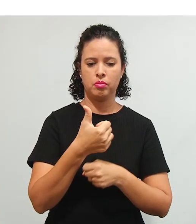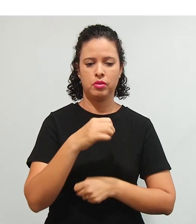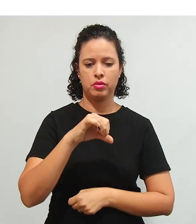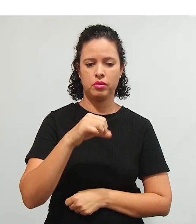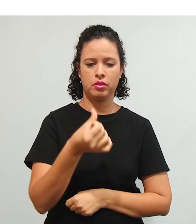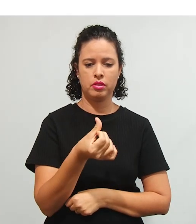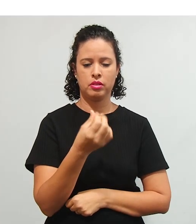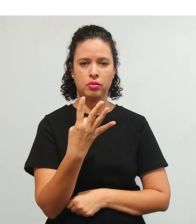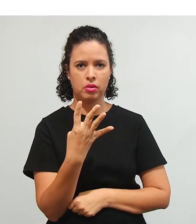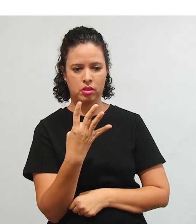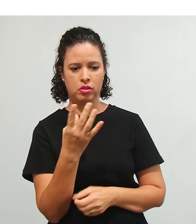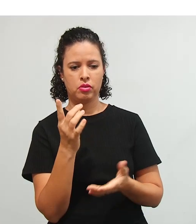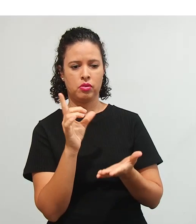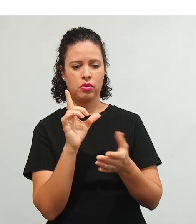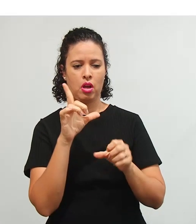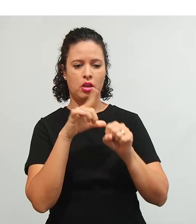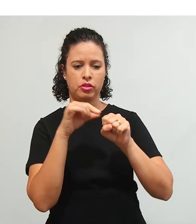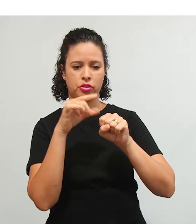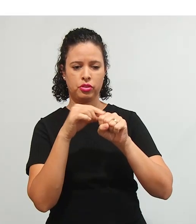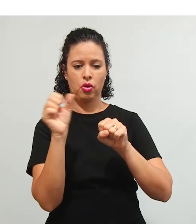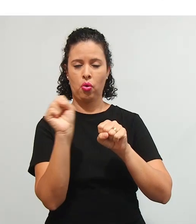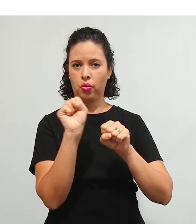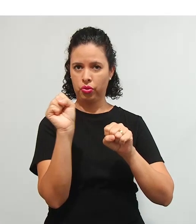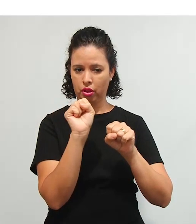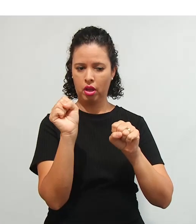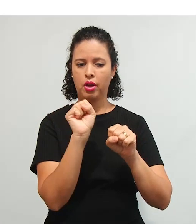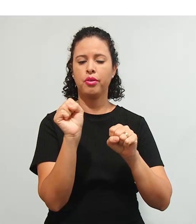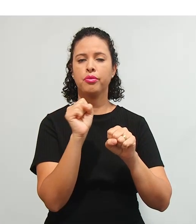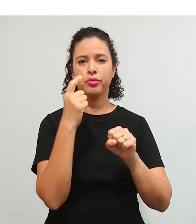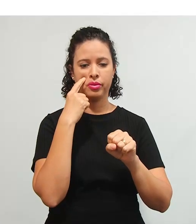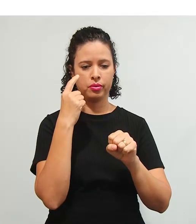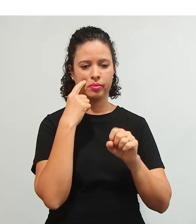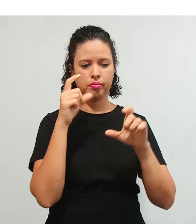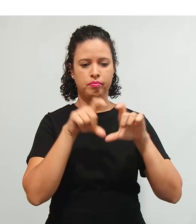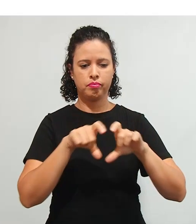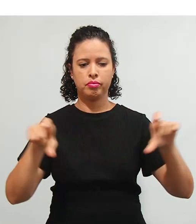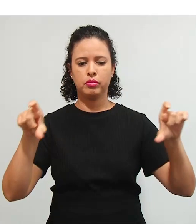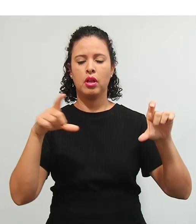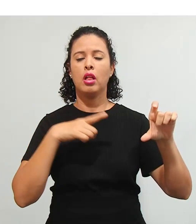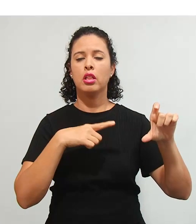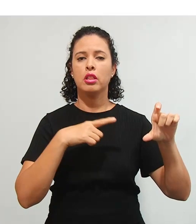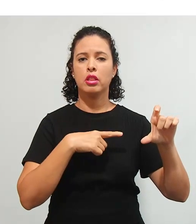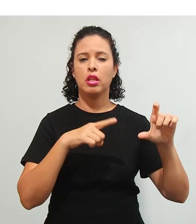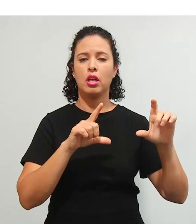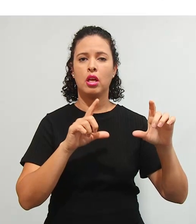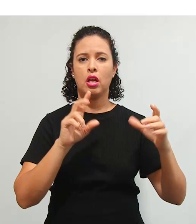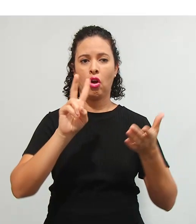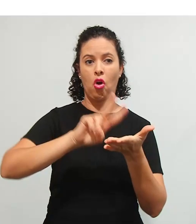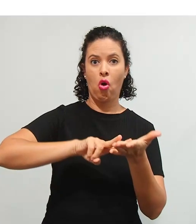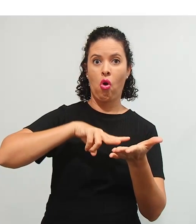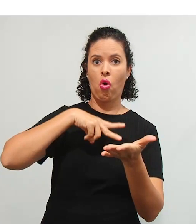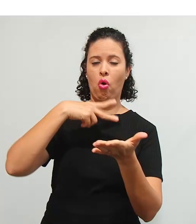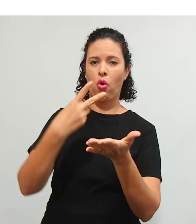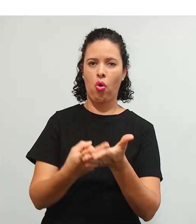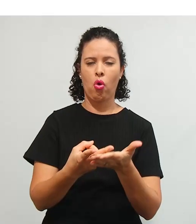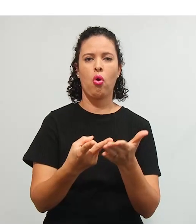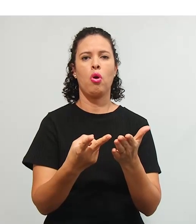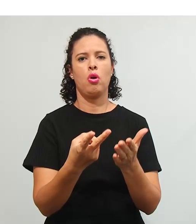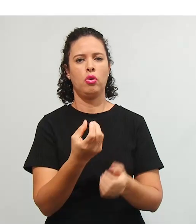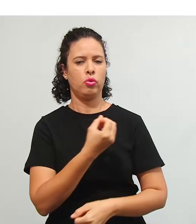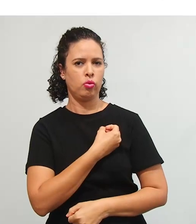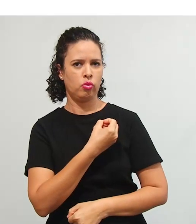artigo 8º, parágrafo 1º. Aí a gente tem essa codificação, que é um